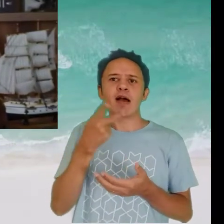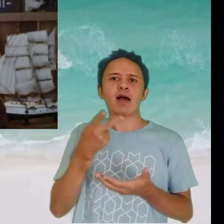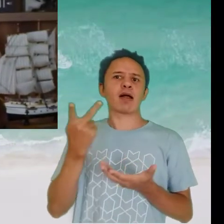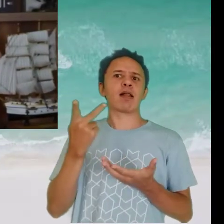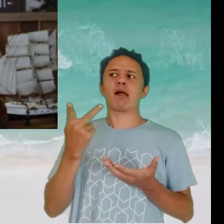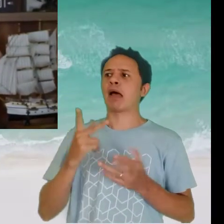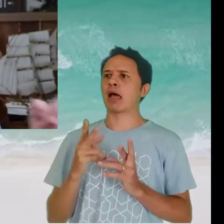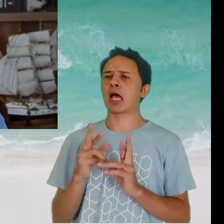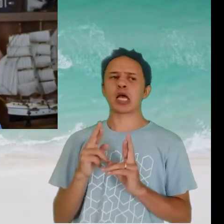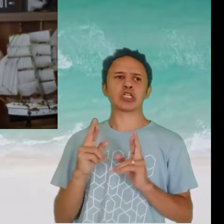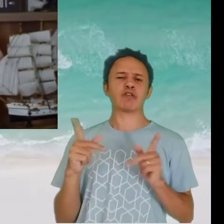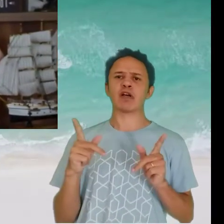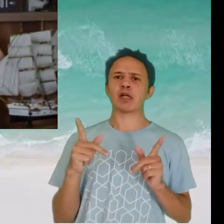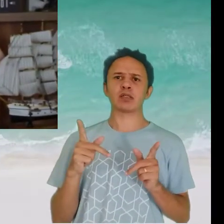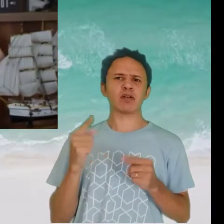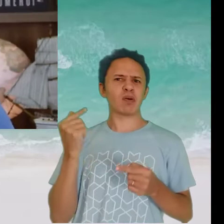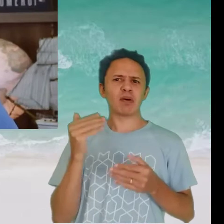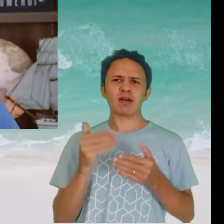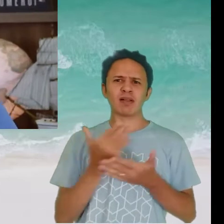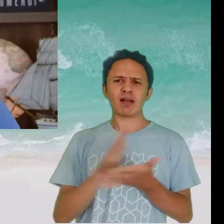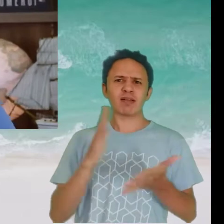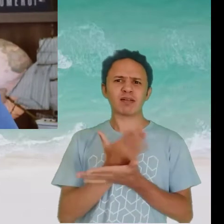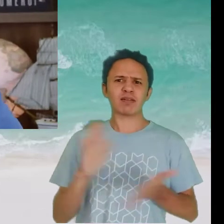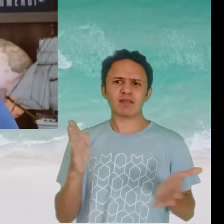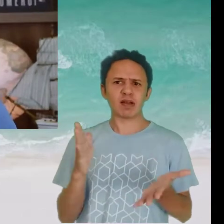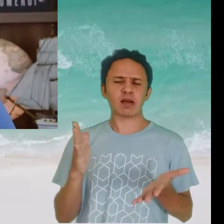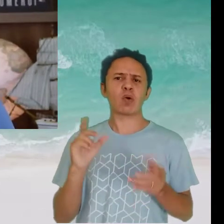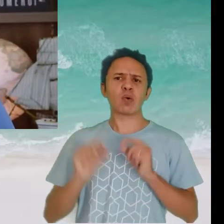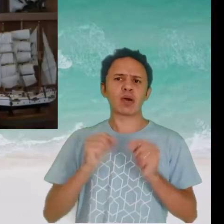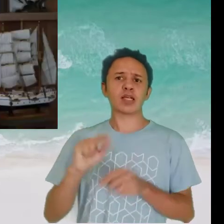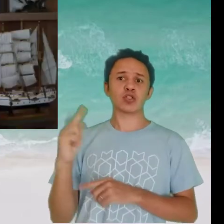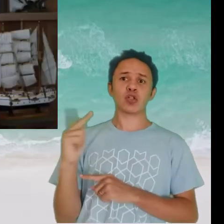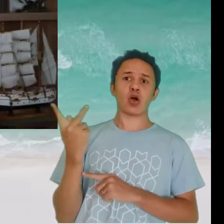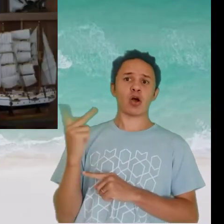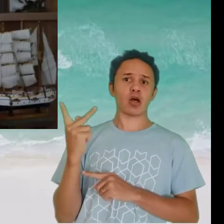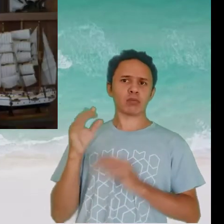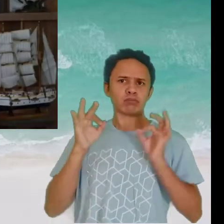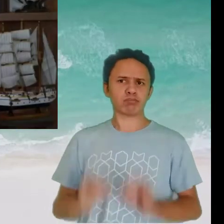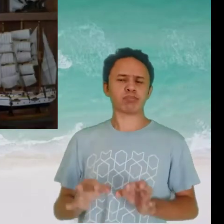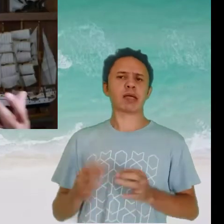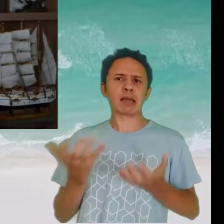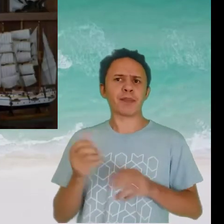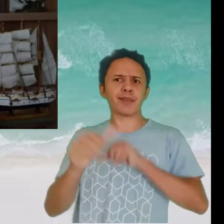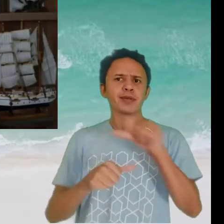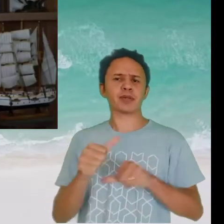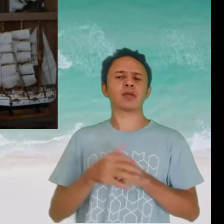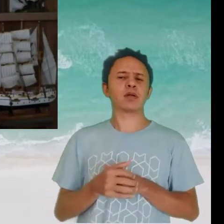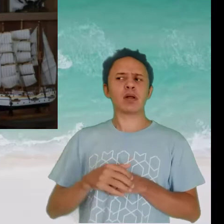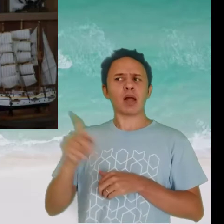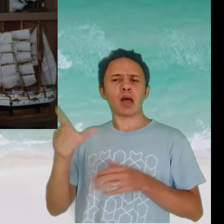reino sagrado que não lhes diz direito: o reino da história. Em Portugal mesmo, o próprio berço das